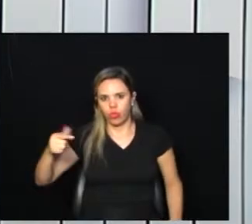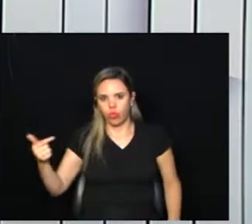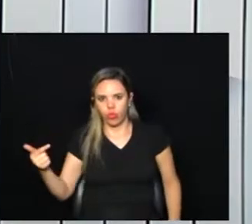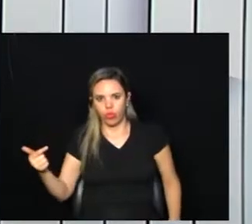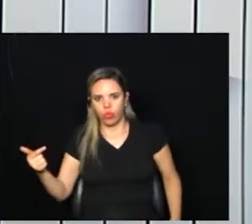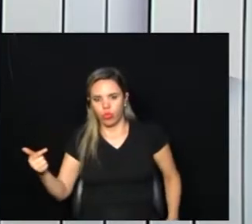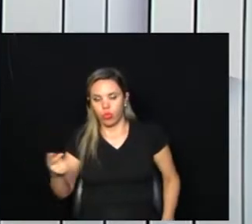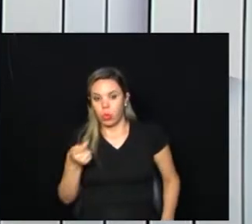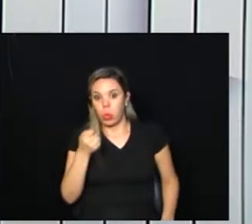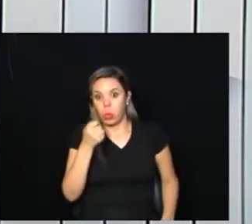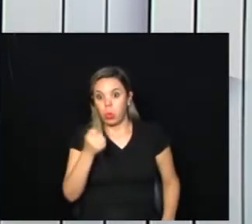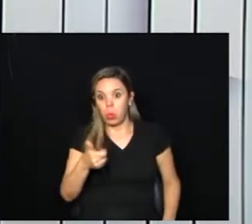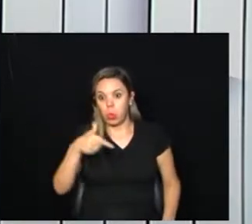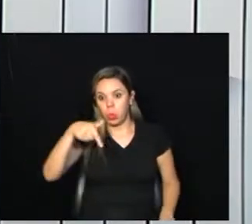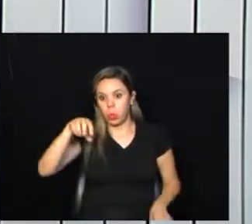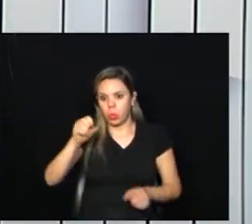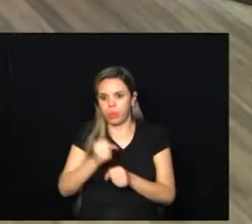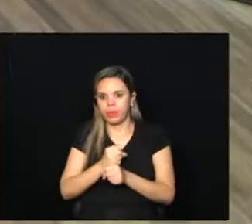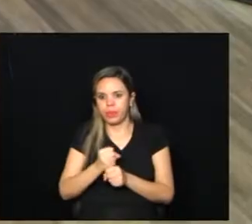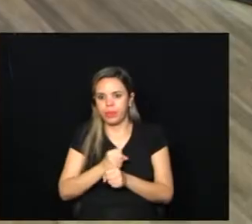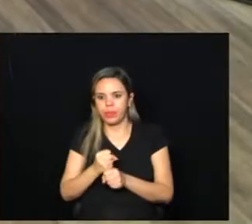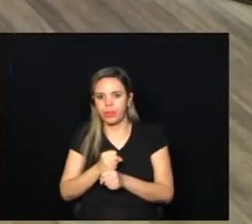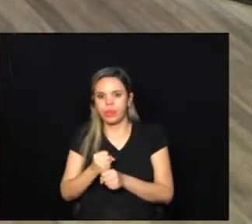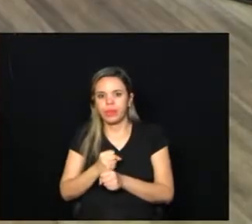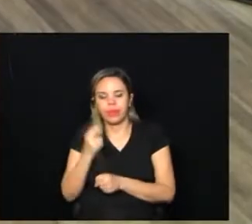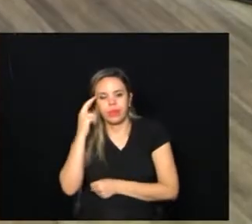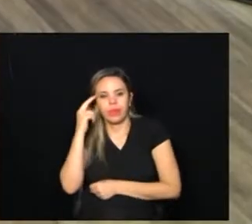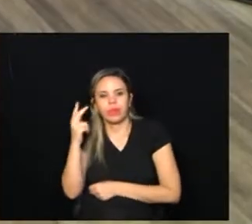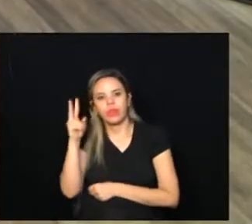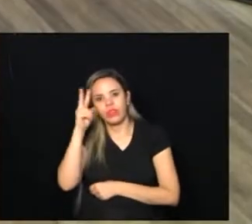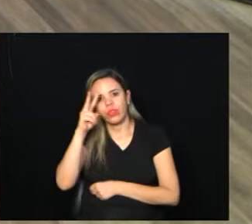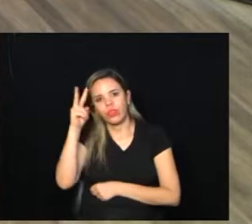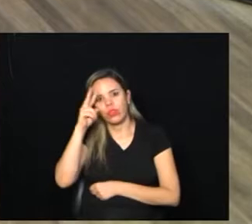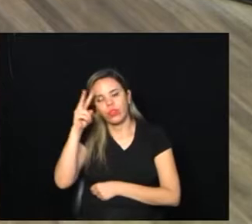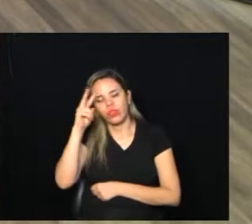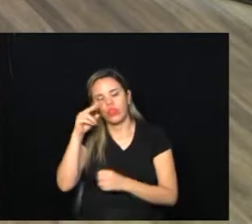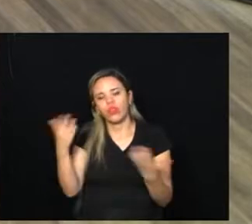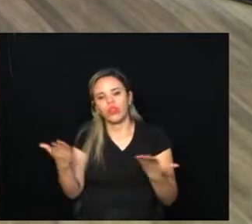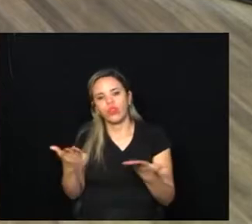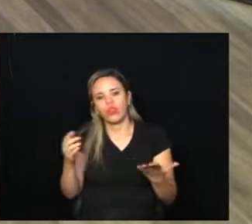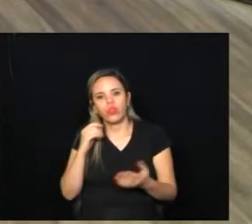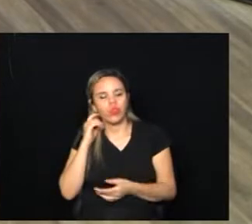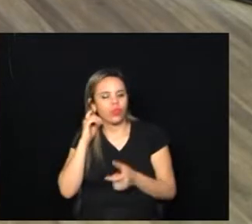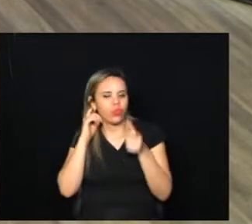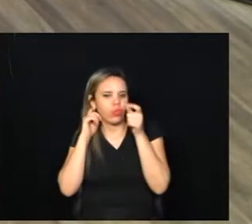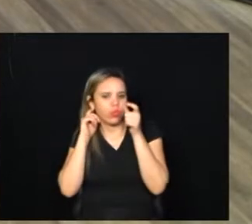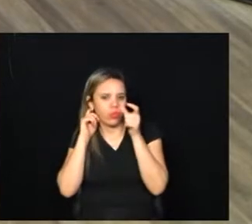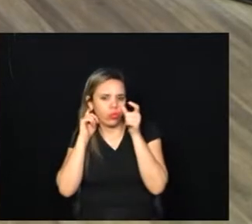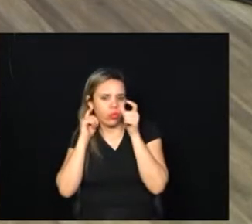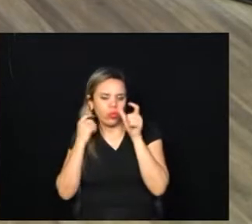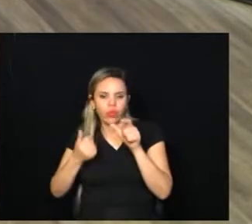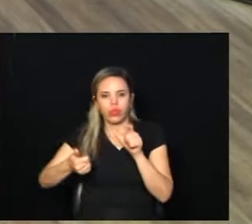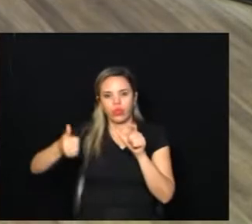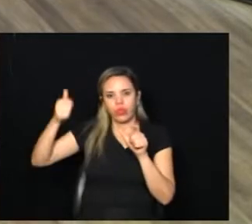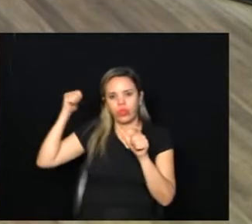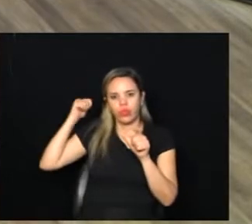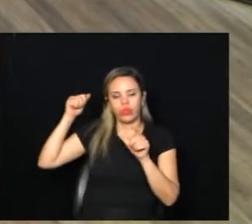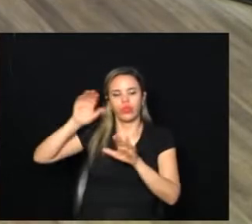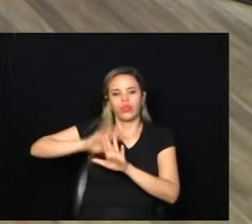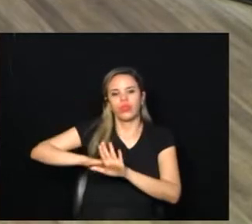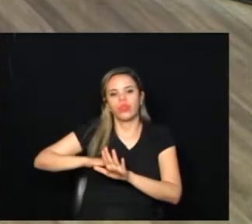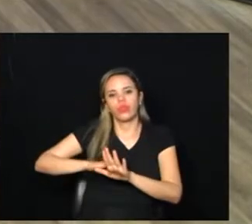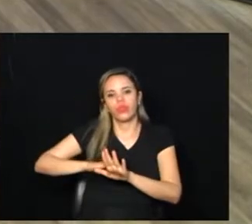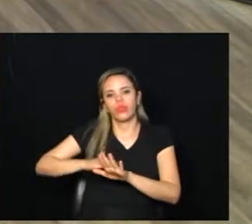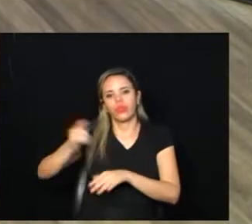1952, com quase 70 anos. E André, a história de hoje, pelo que eu estou vendo aí atrás de você, tem a ver